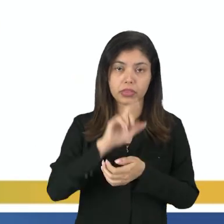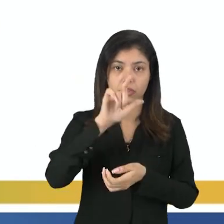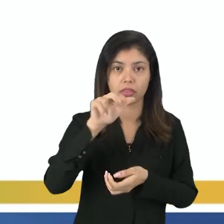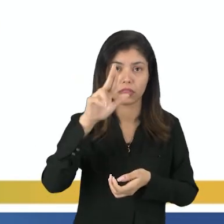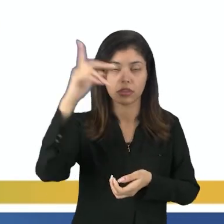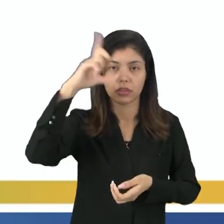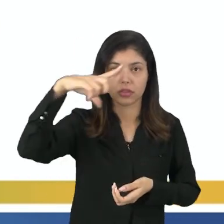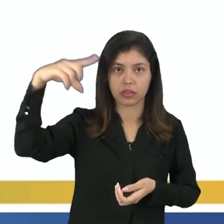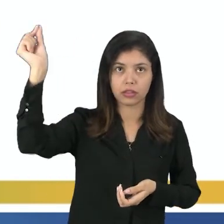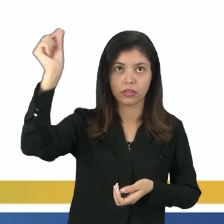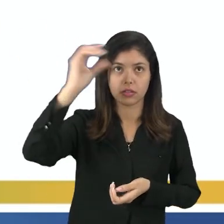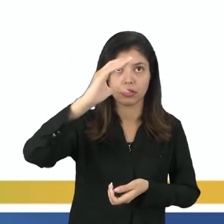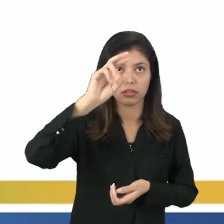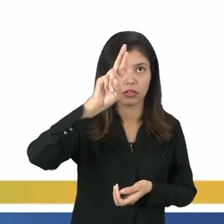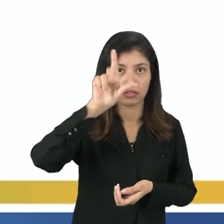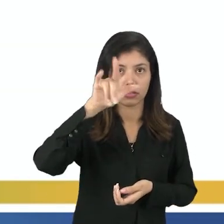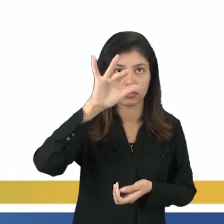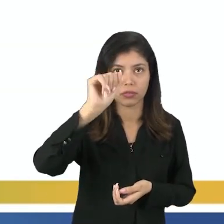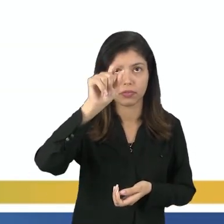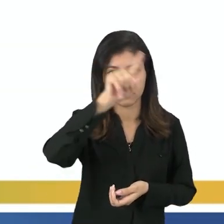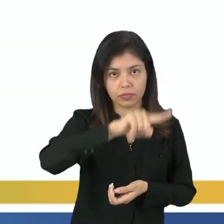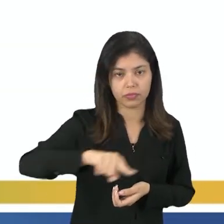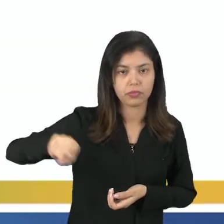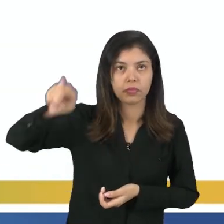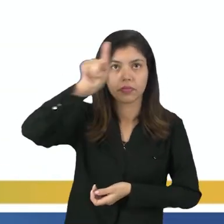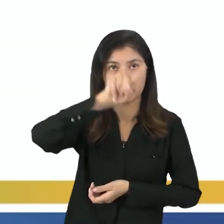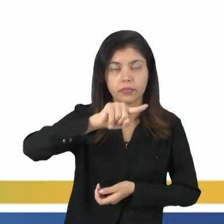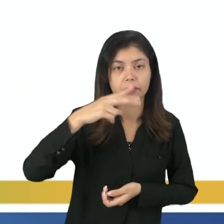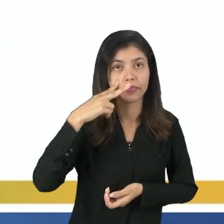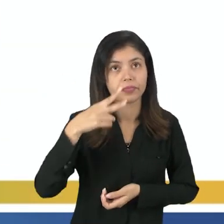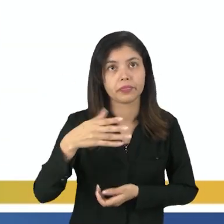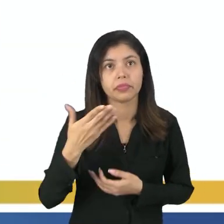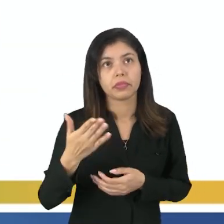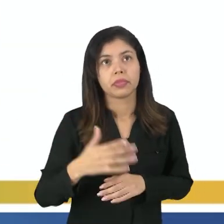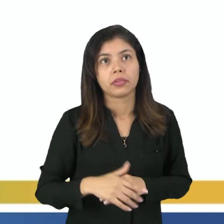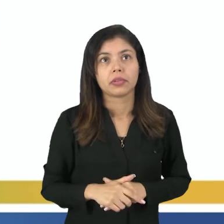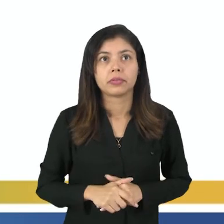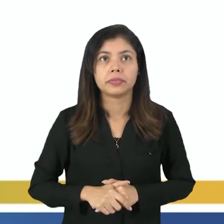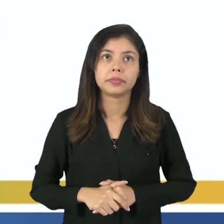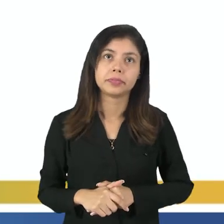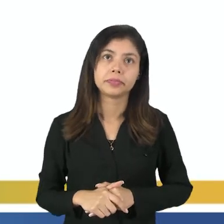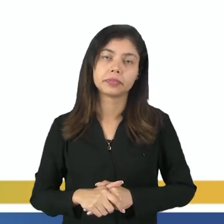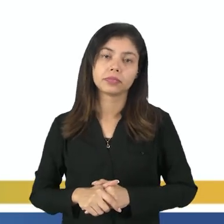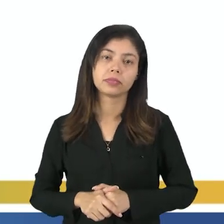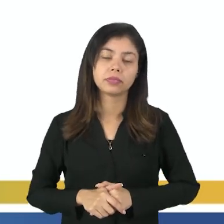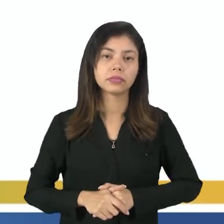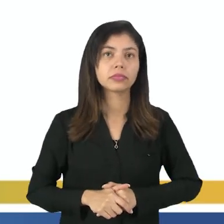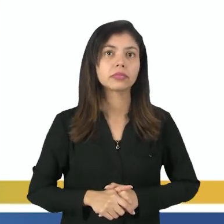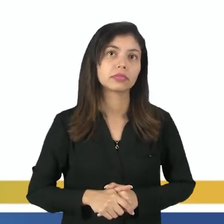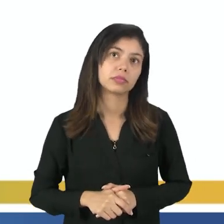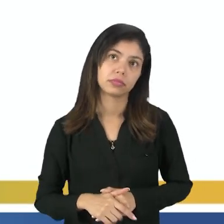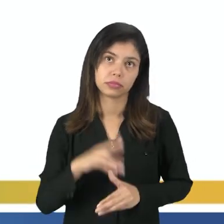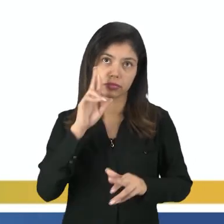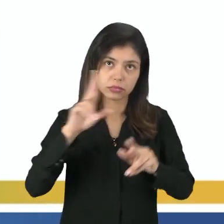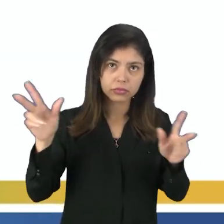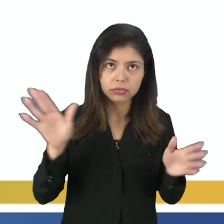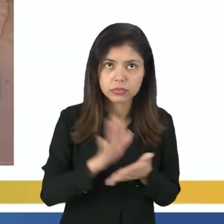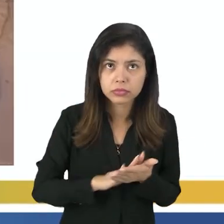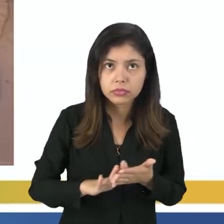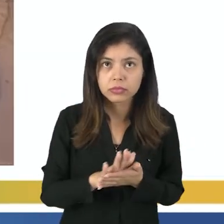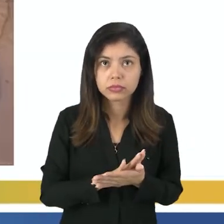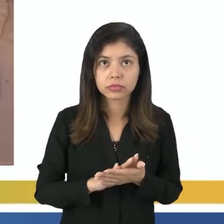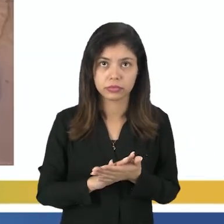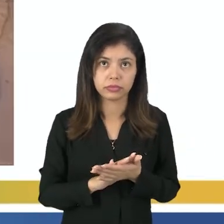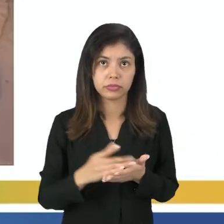ali normal, né, que nós chamamos onde ocorre, que é o que nós vimos aqui, ó. Então fica, não estou vendo diferença nenhuma, é